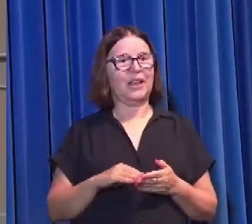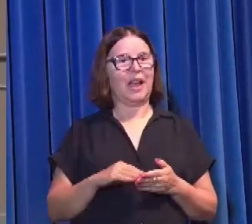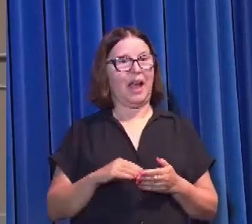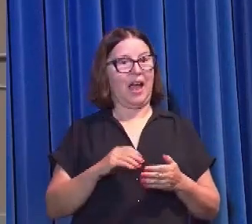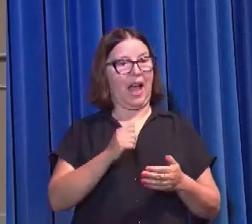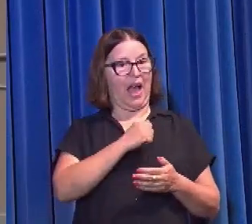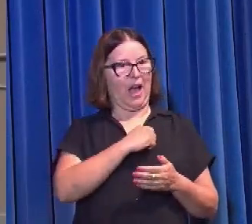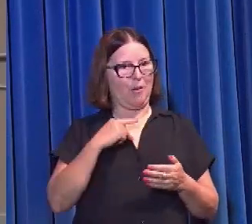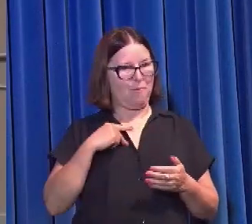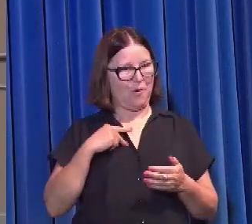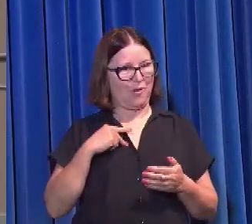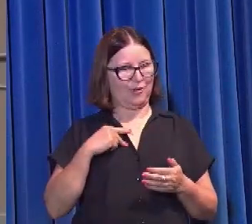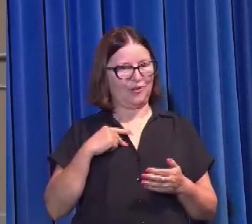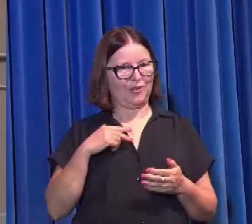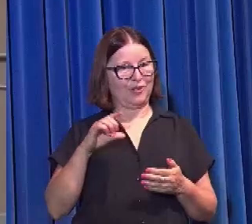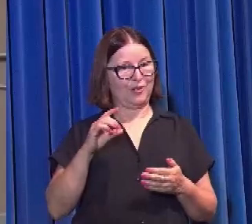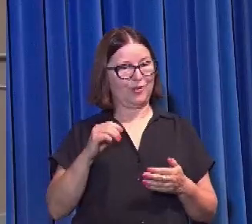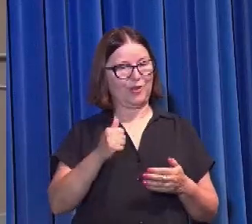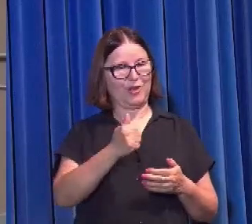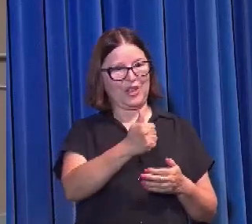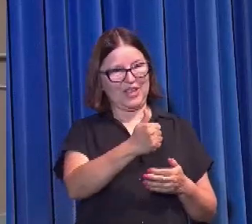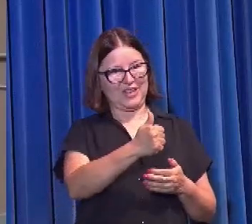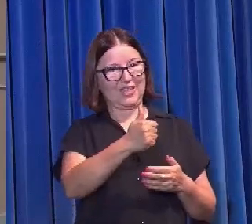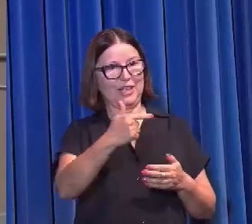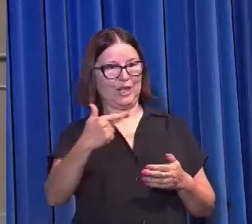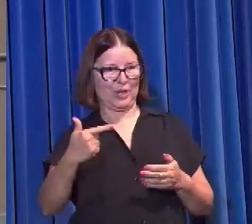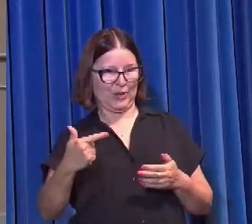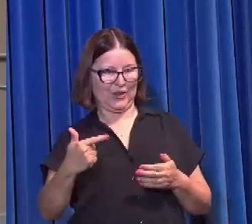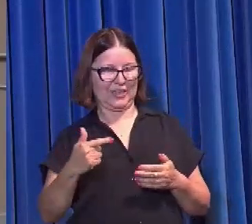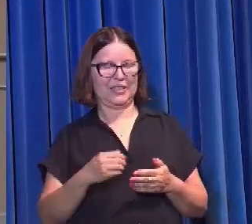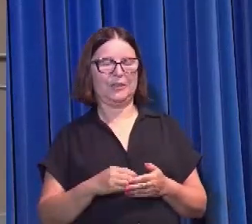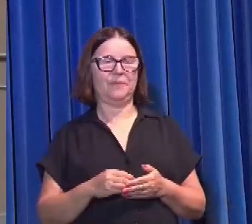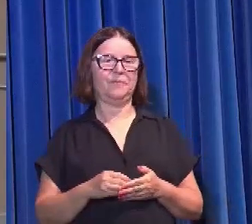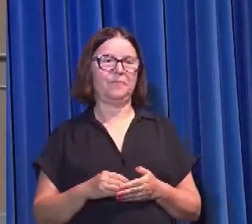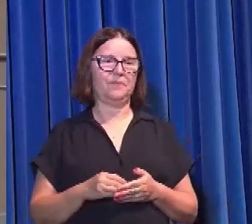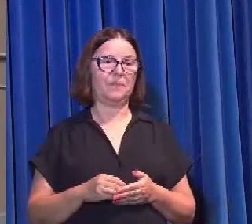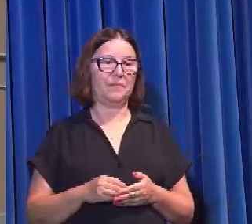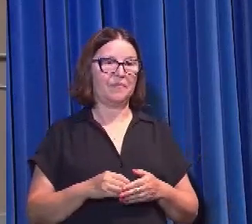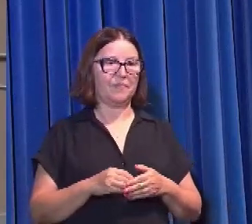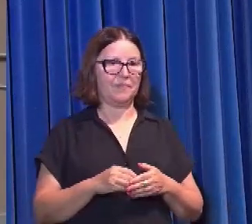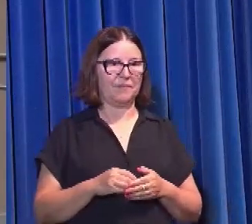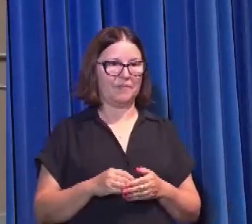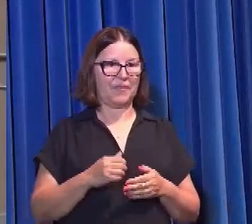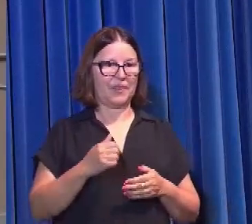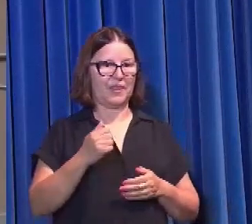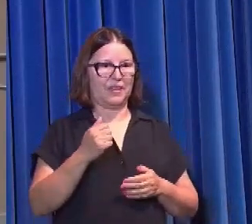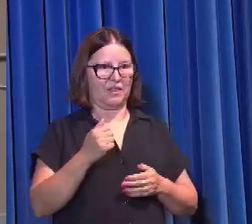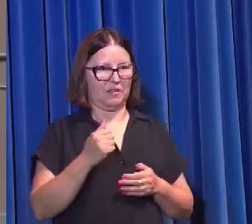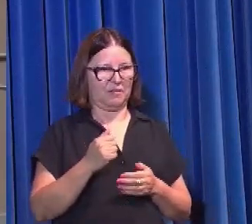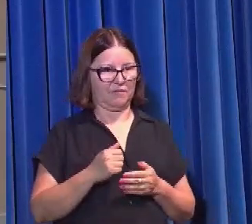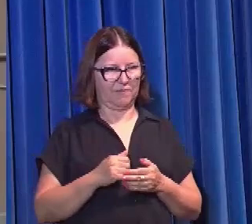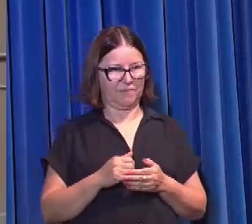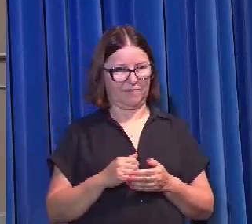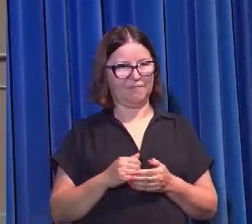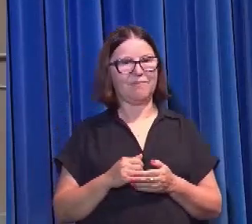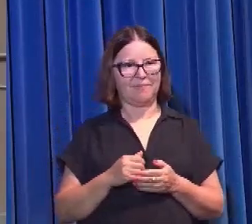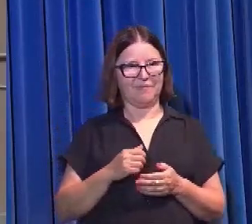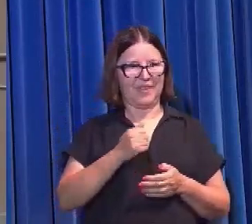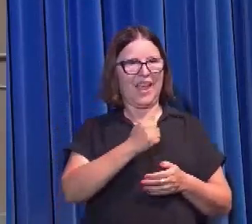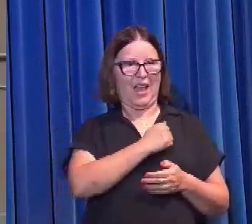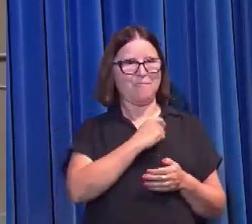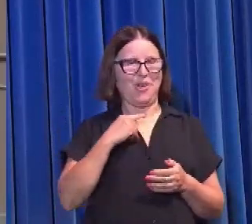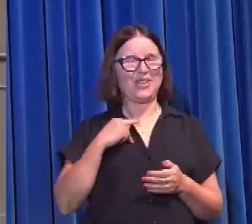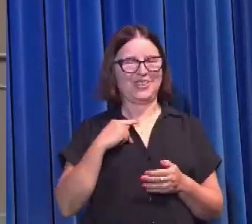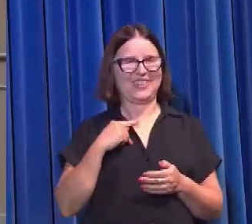os profetas. E ele também concedeu evangelistas. O evangelismo é um dom também, meus irmãos. Pastor Maurício Torre, do